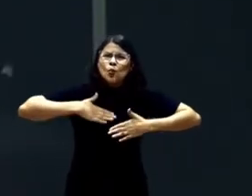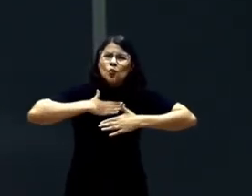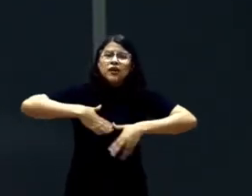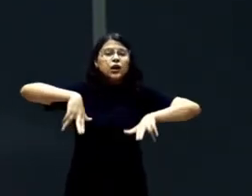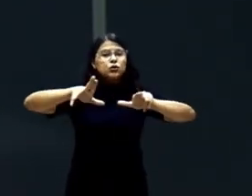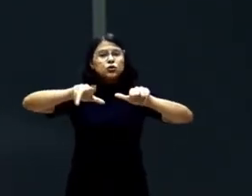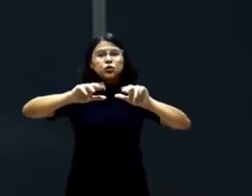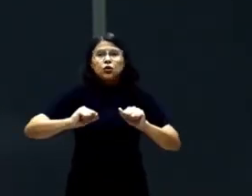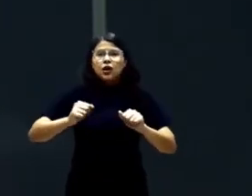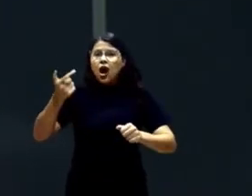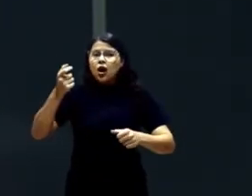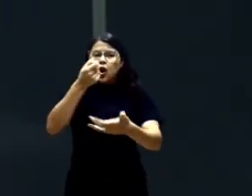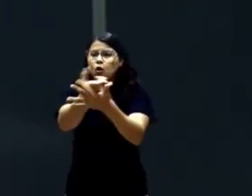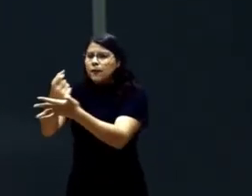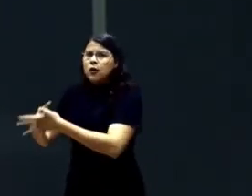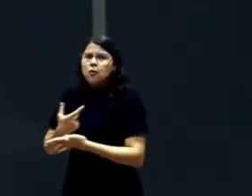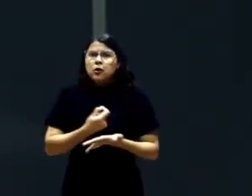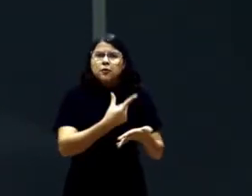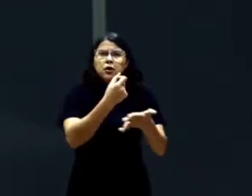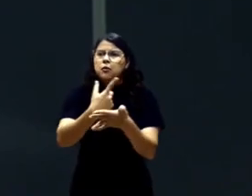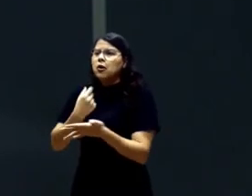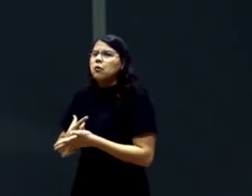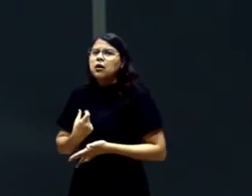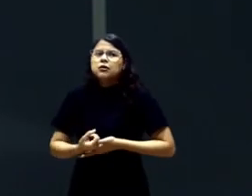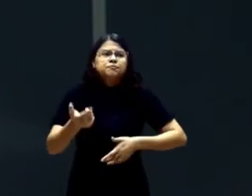suficiente de bens que vai saciar.